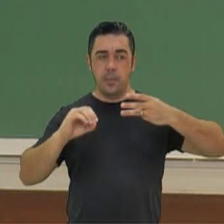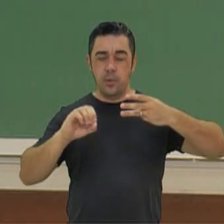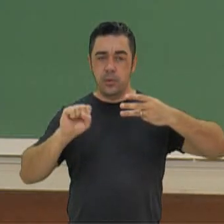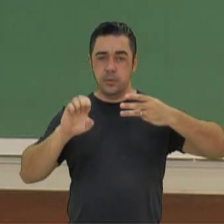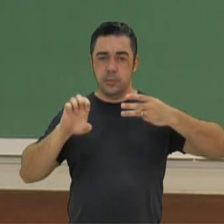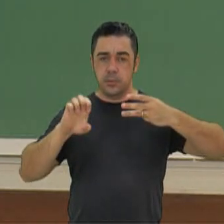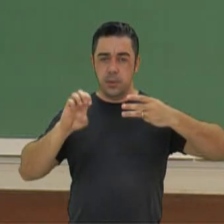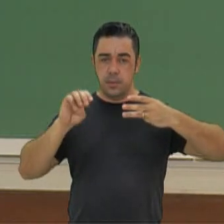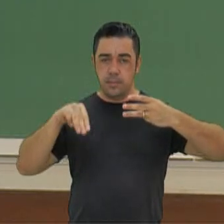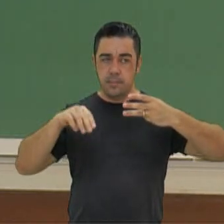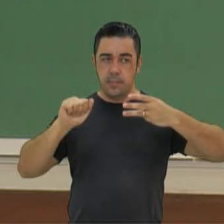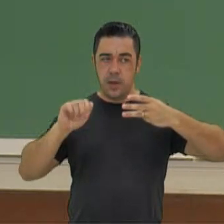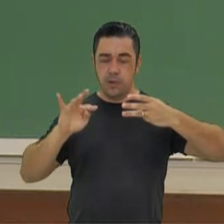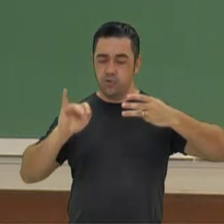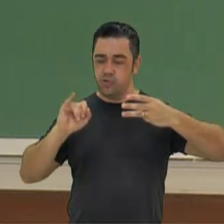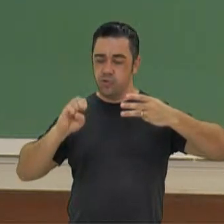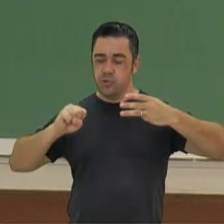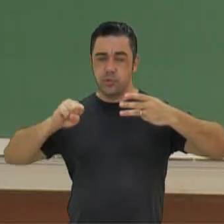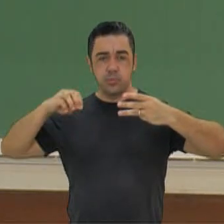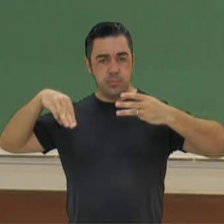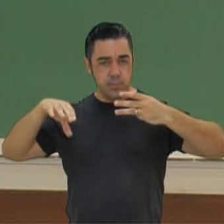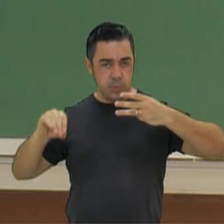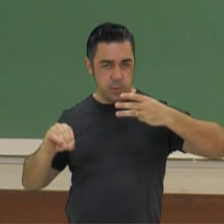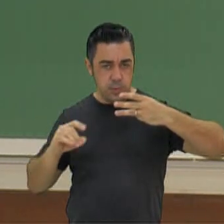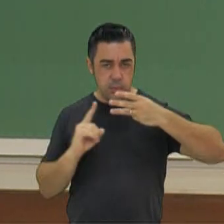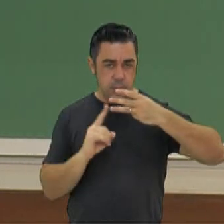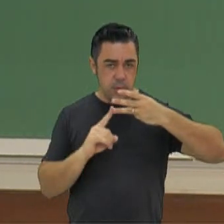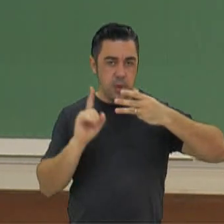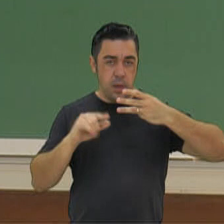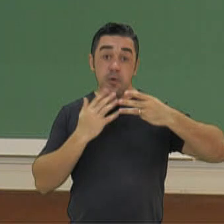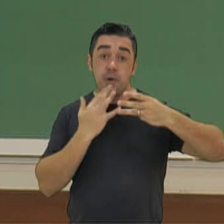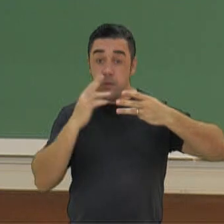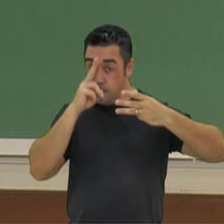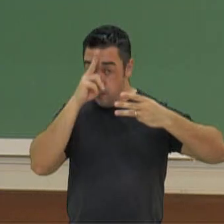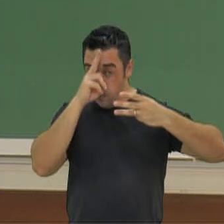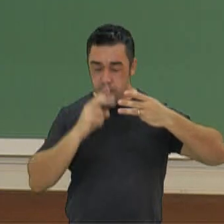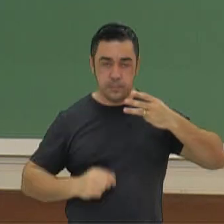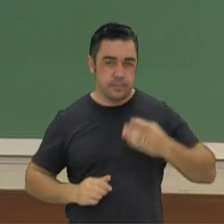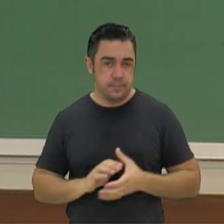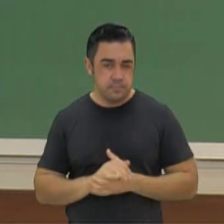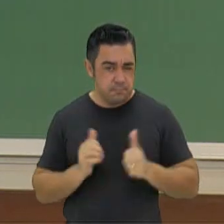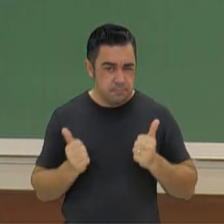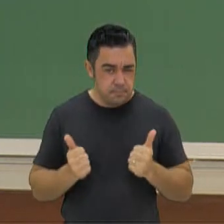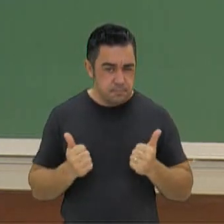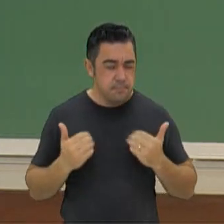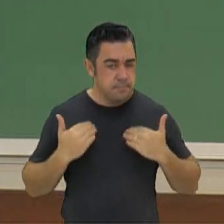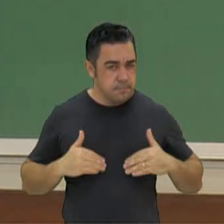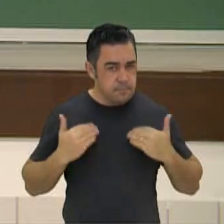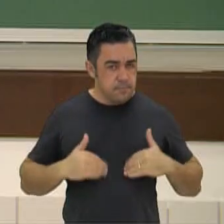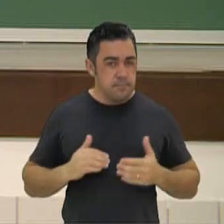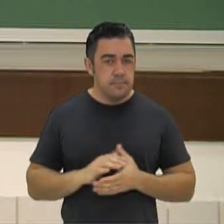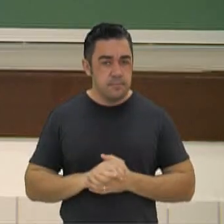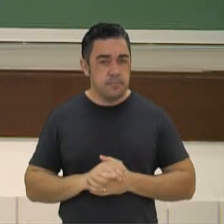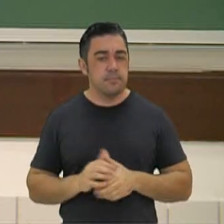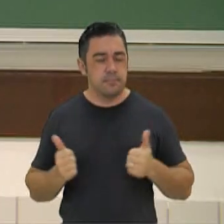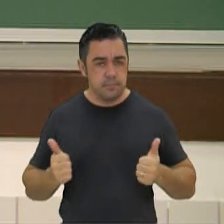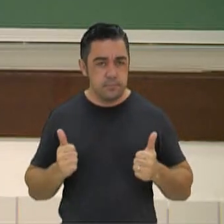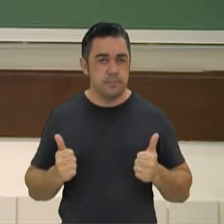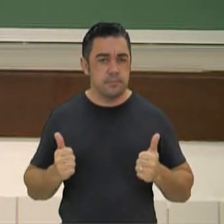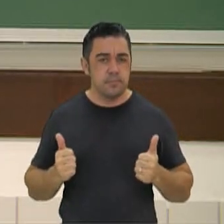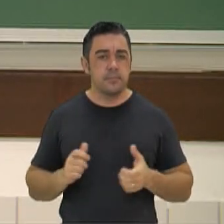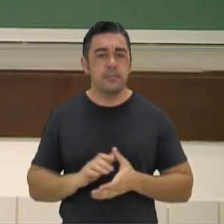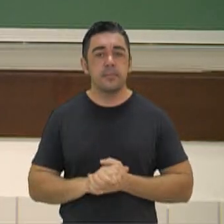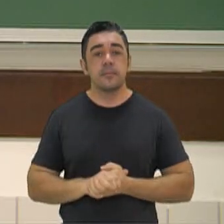por coloração, eu tenho o que nós chamamos de aposematismo. Beleza, pessoal? Tranquilo que nem grilo? Suave na nave, legal